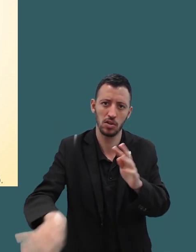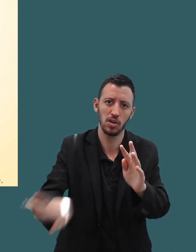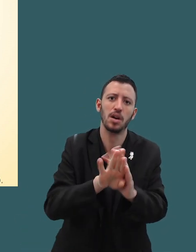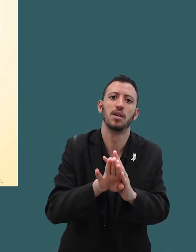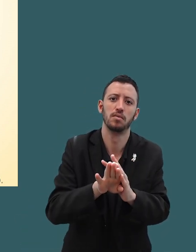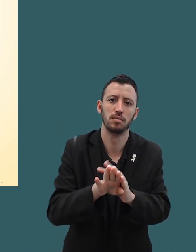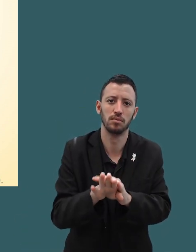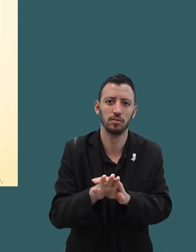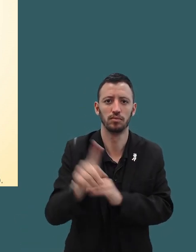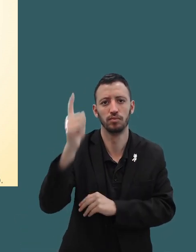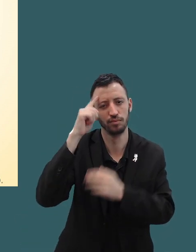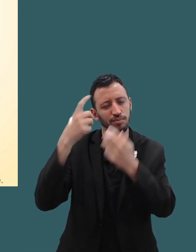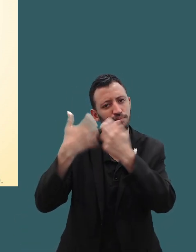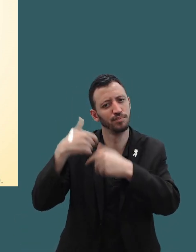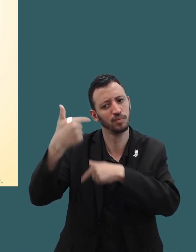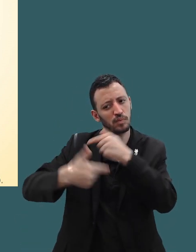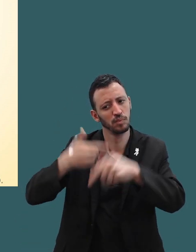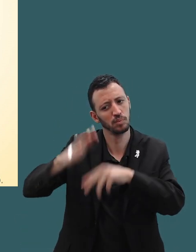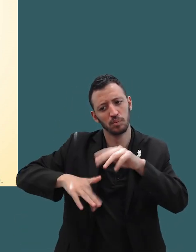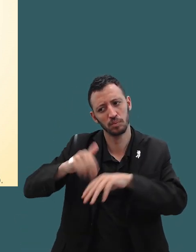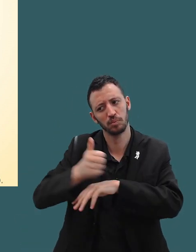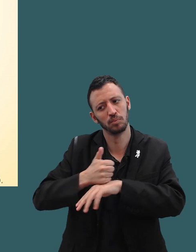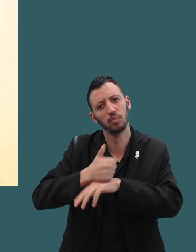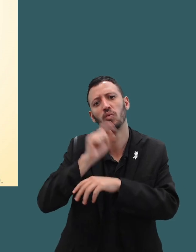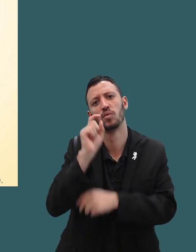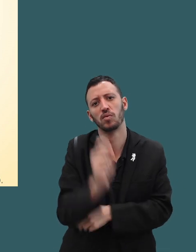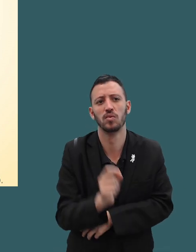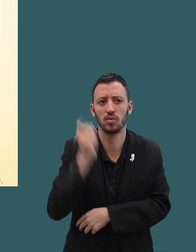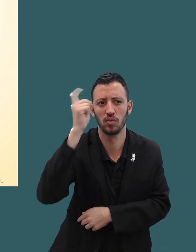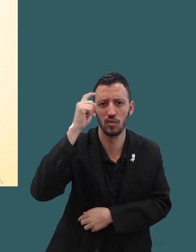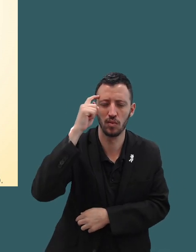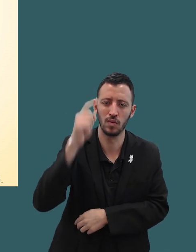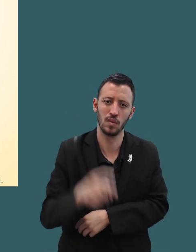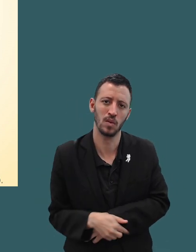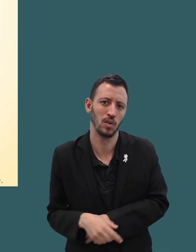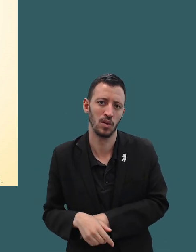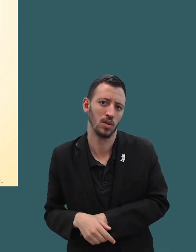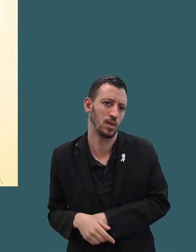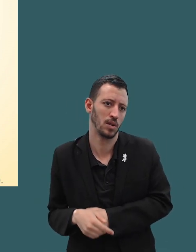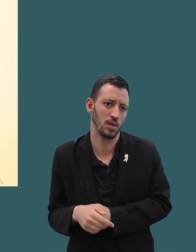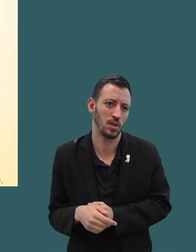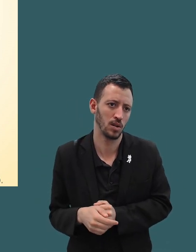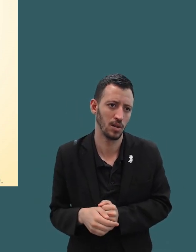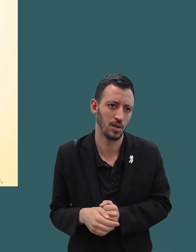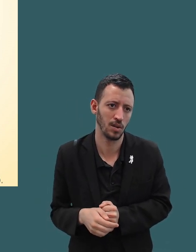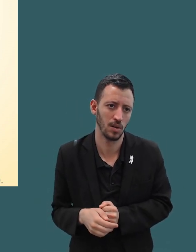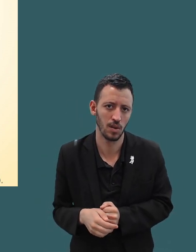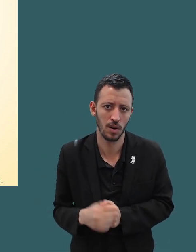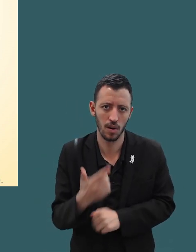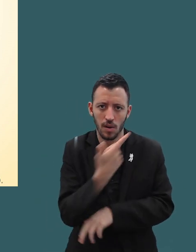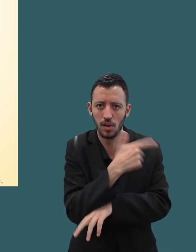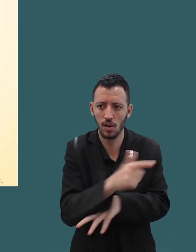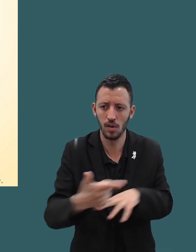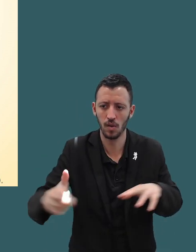chegar. Então, pensar os trabalhadores, pensar, né, a essas outras possibilidades